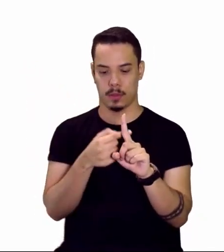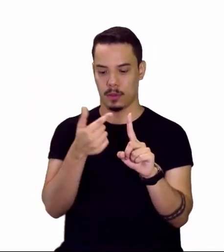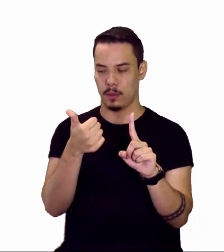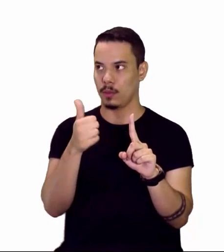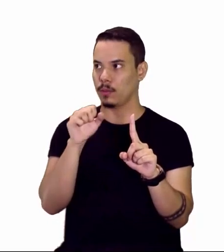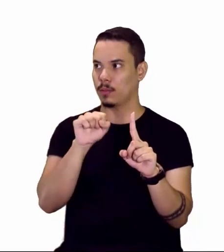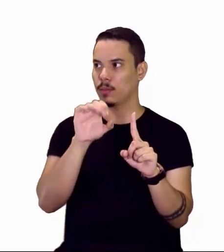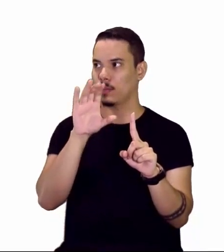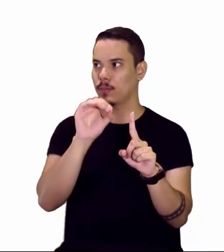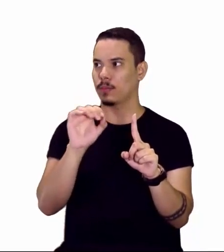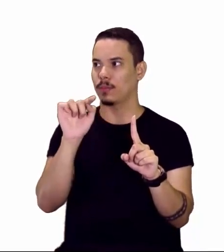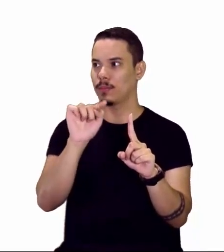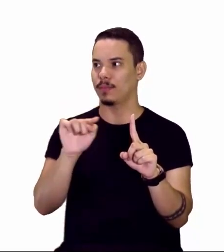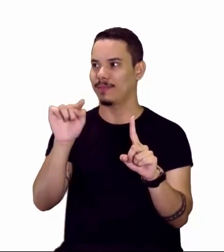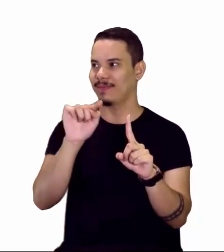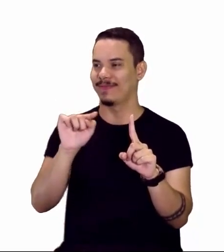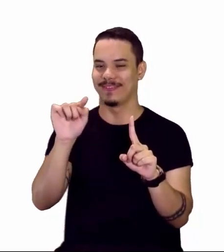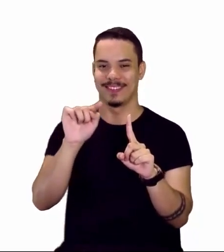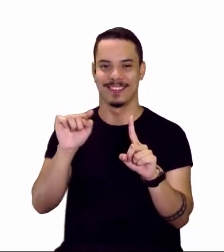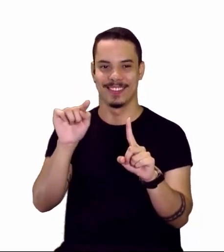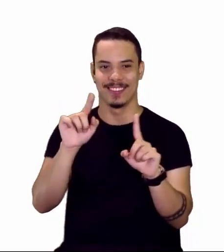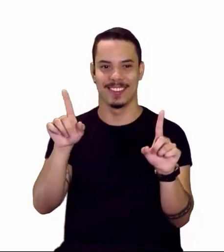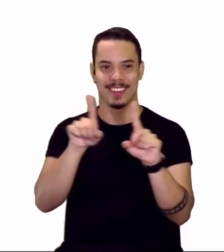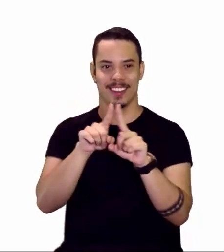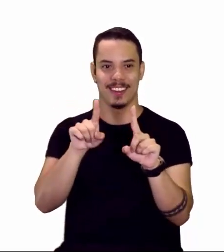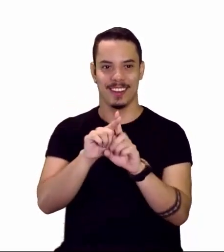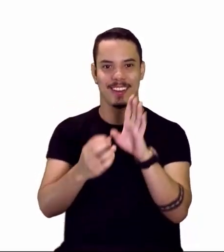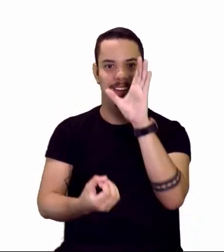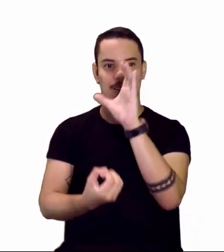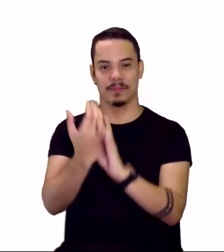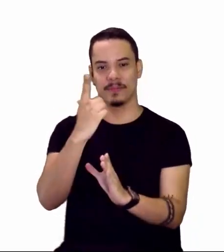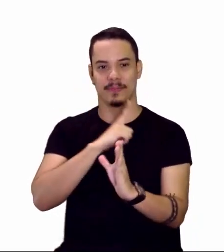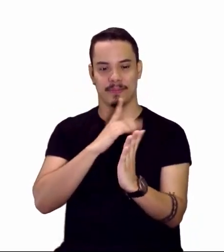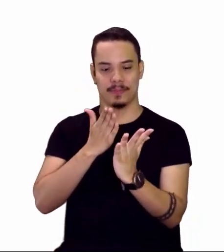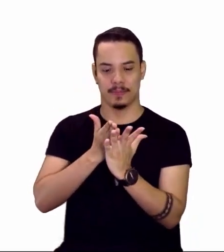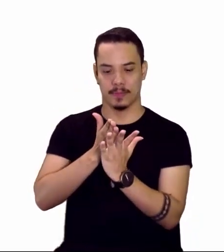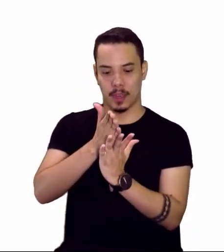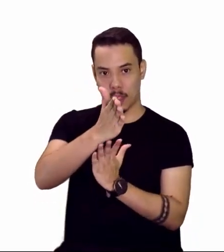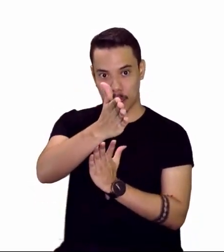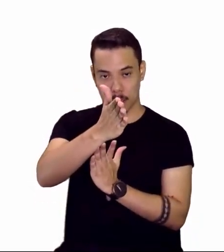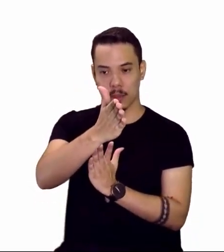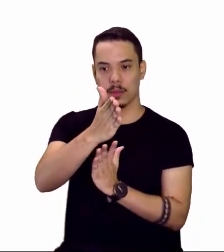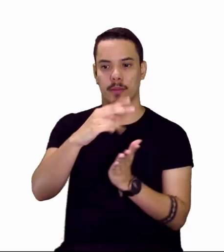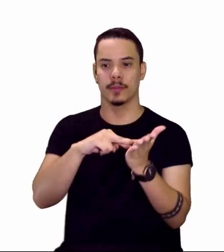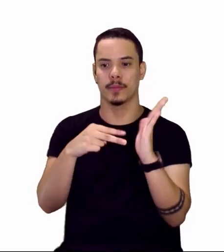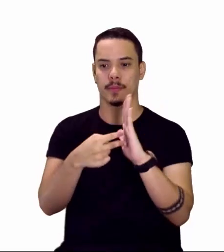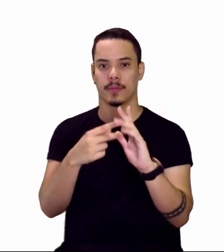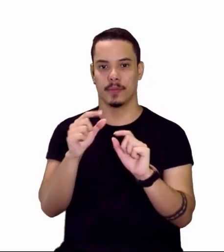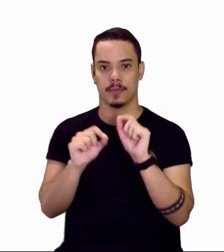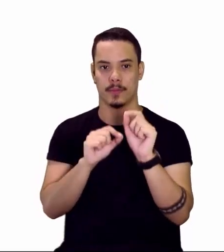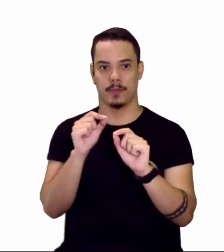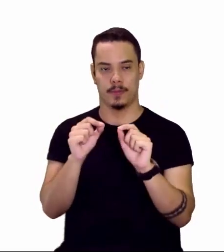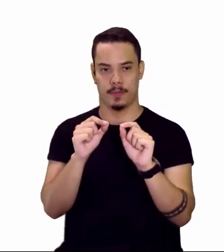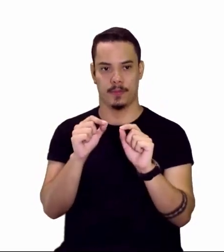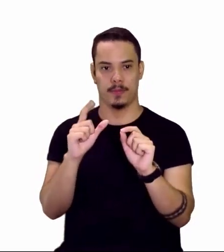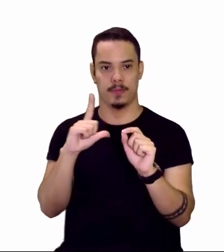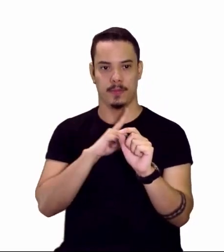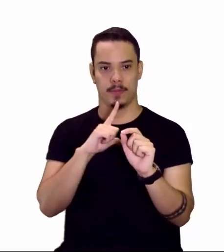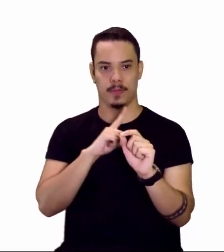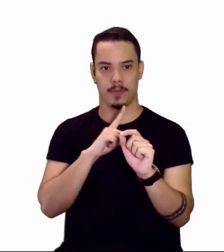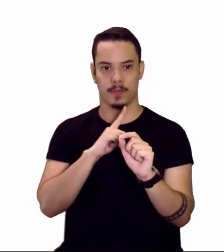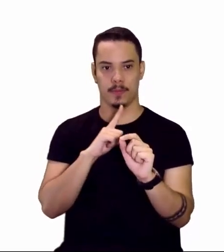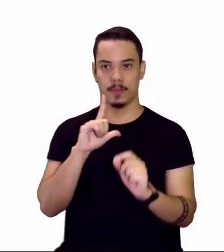quando formar 180 graus, está em linha reta, nós dizemos que é